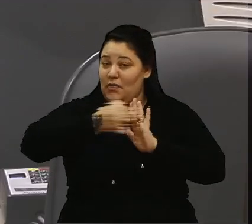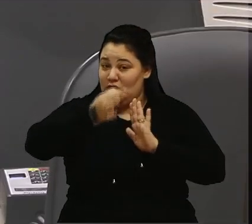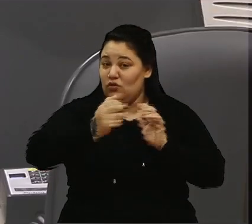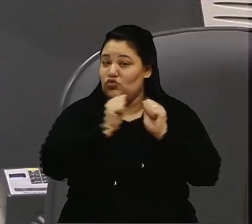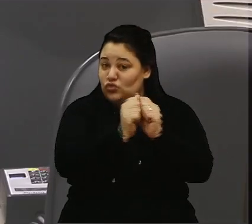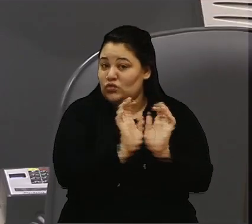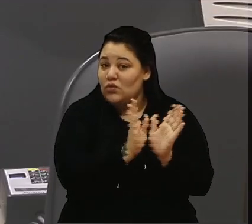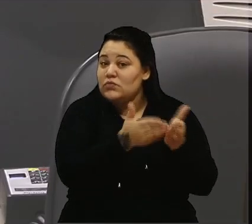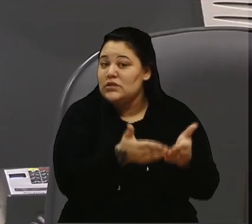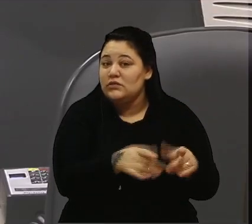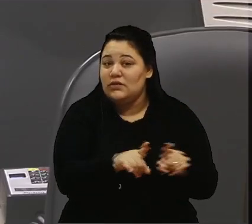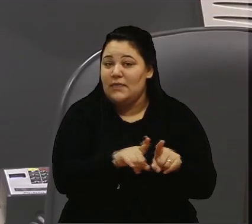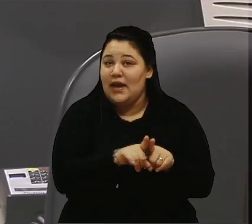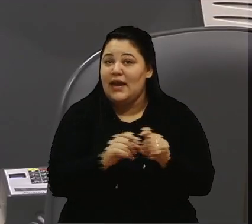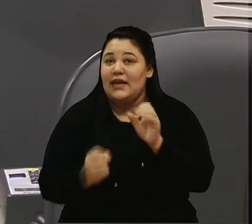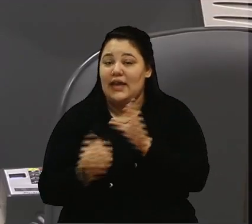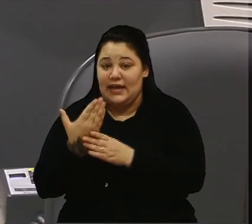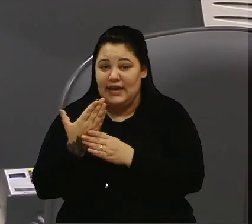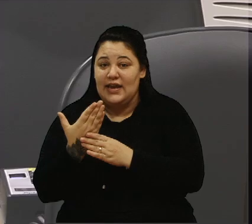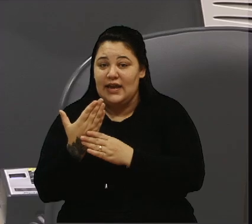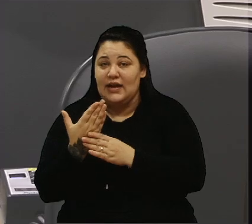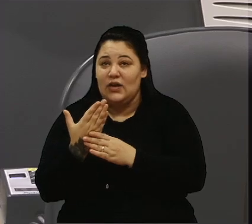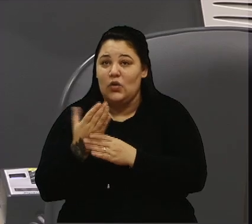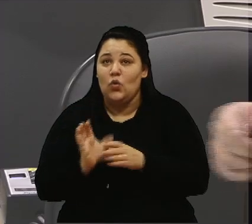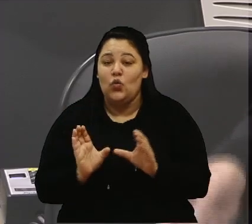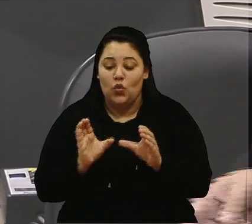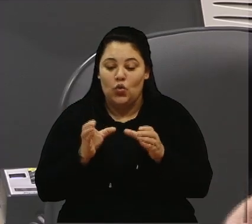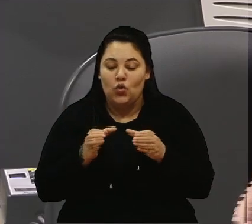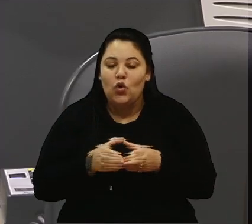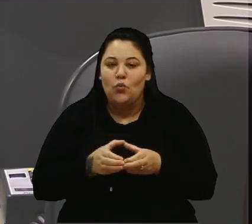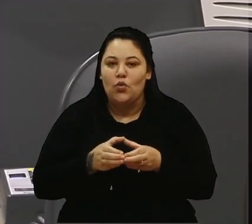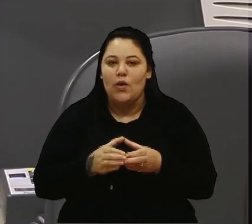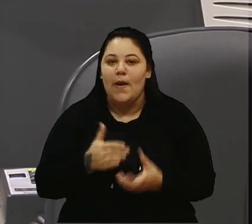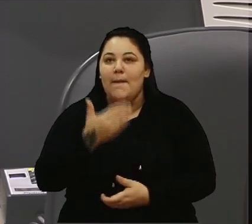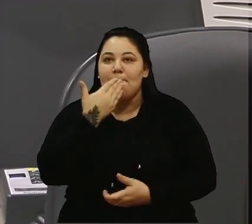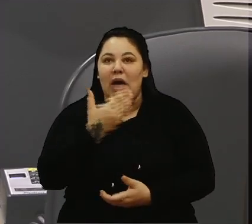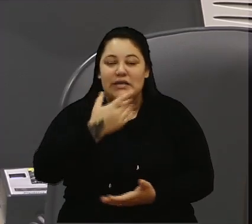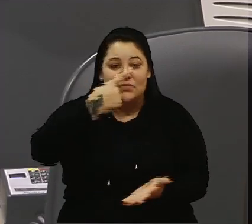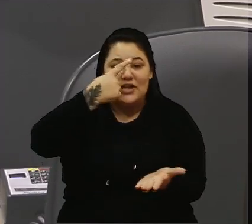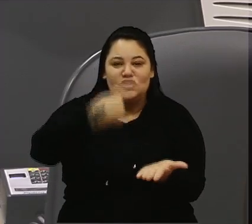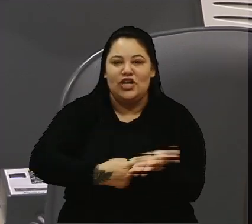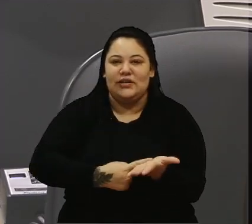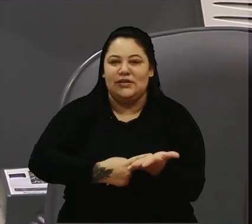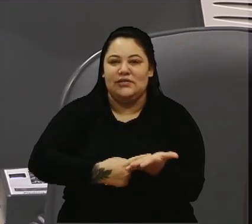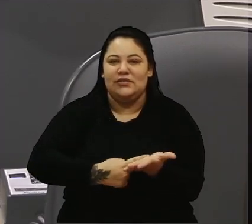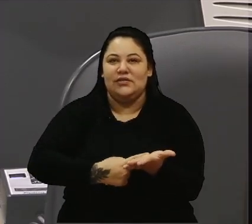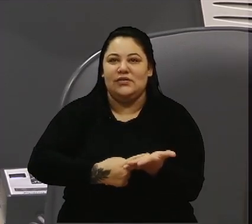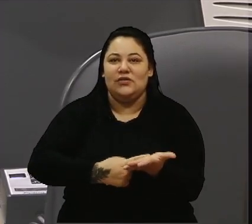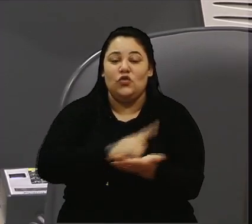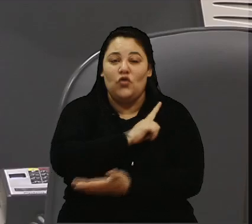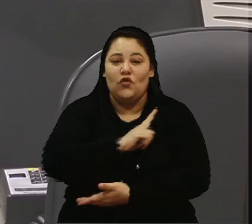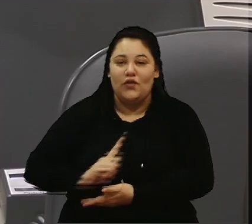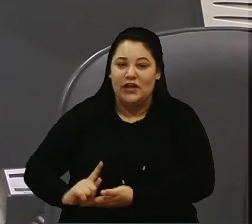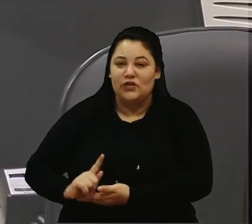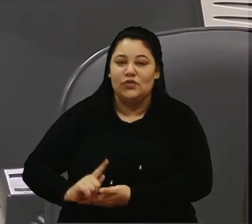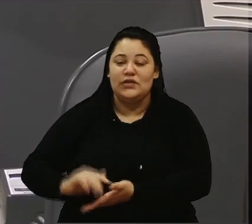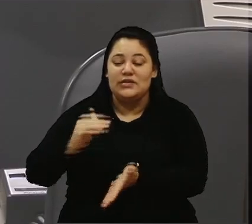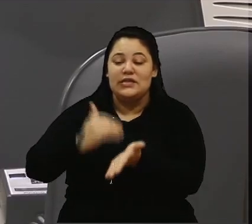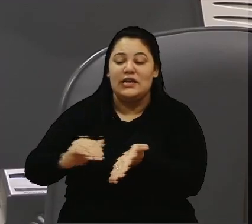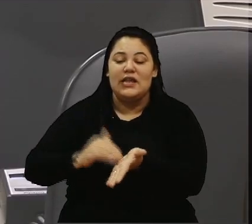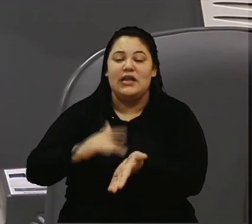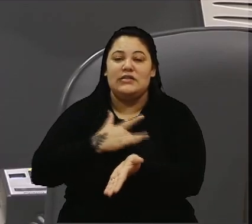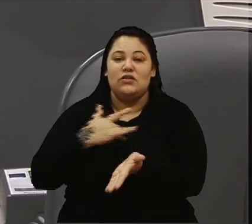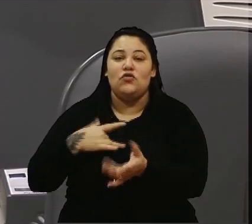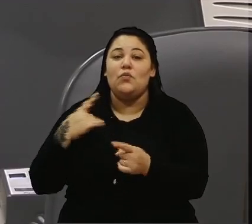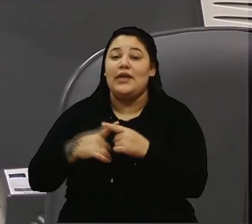comissão, que se crie, então, uma comitiva e solicite uma agenda com o governador ou secretária de saúde, porque depende